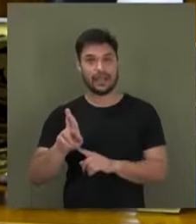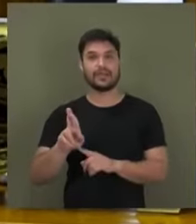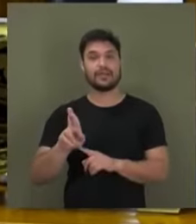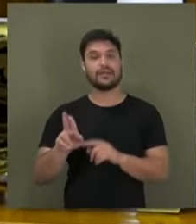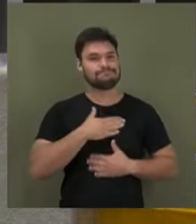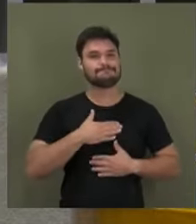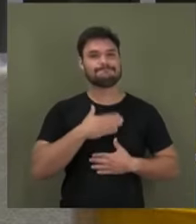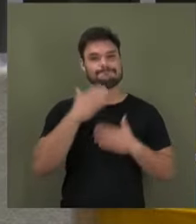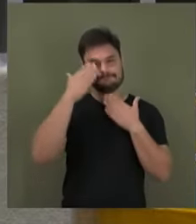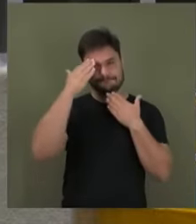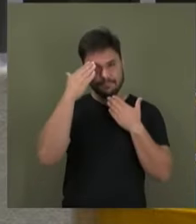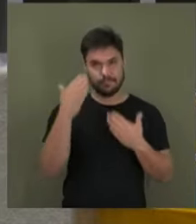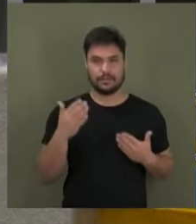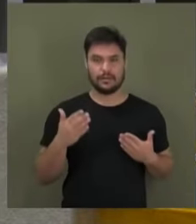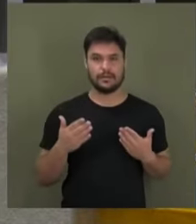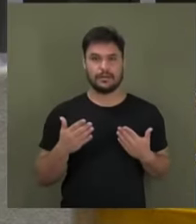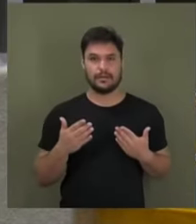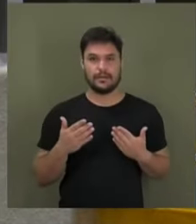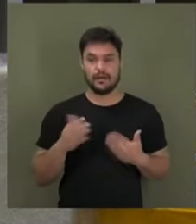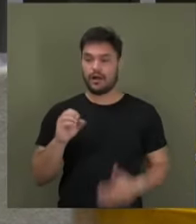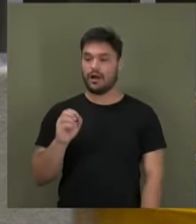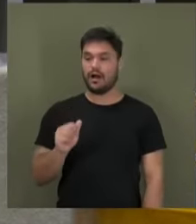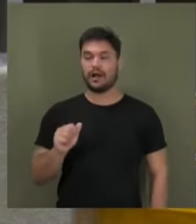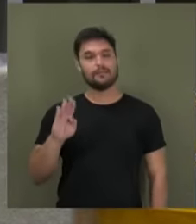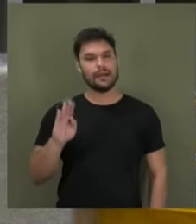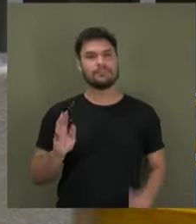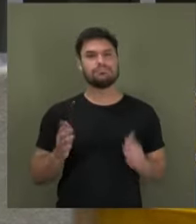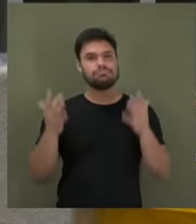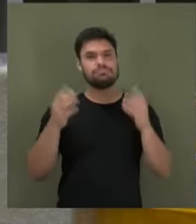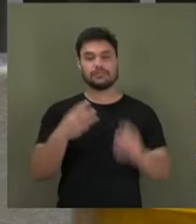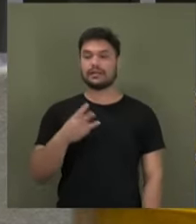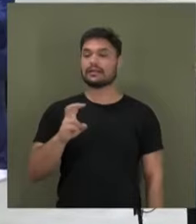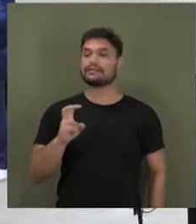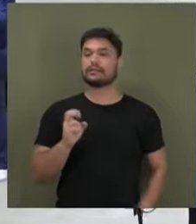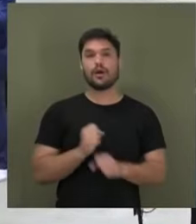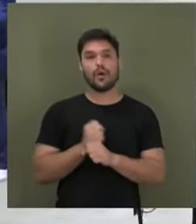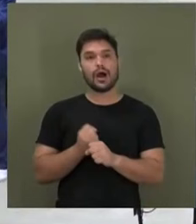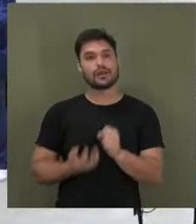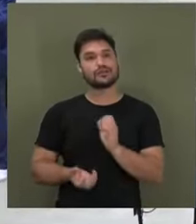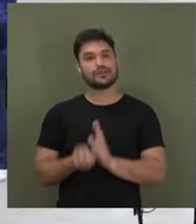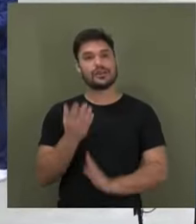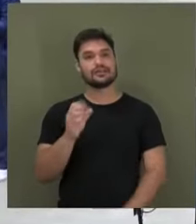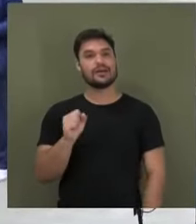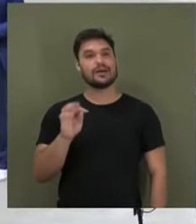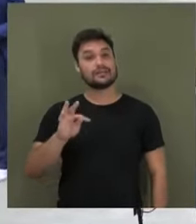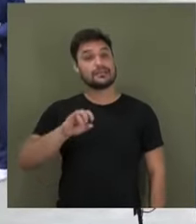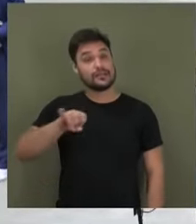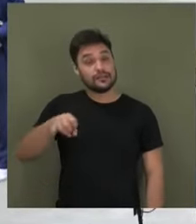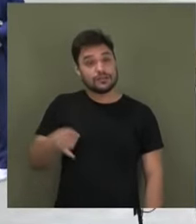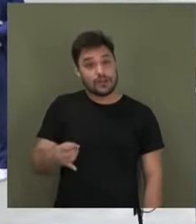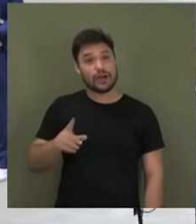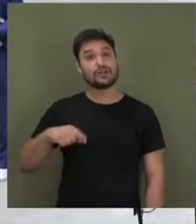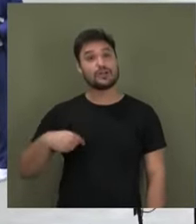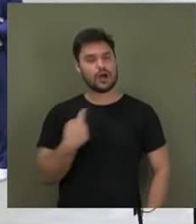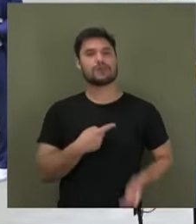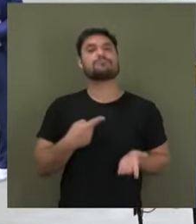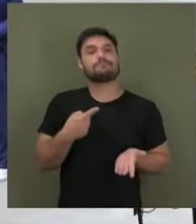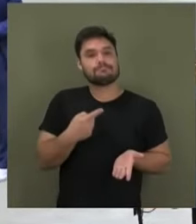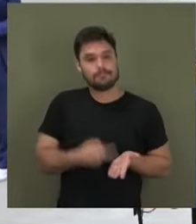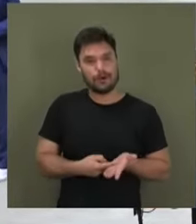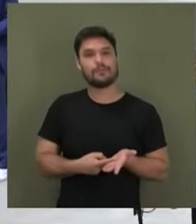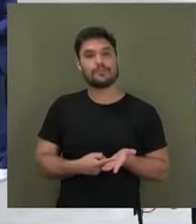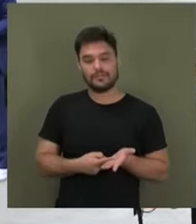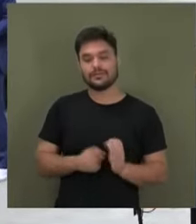ministério público e de entidades como a Ordem dos Advogados do Brasil também prestaram homenagens e destacaram o